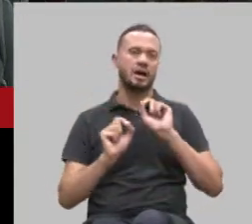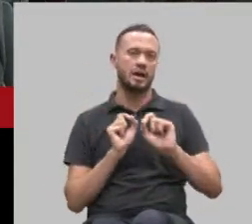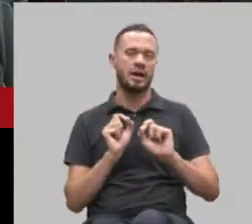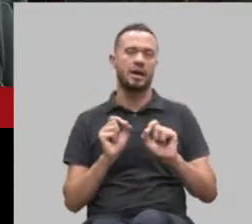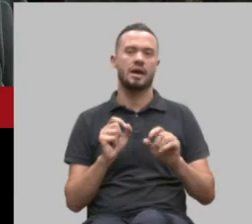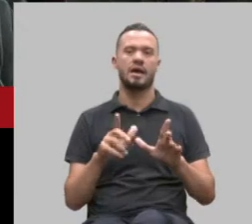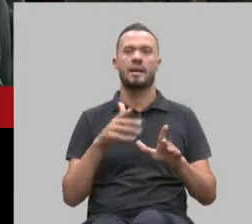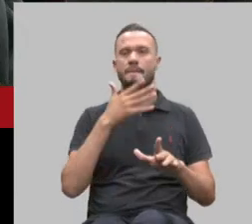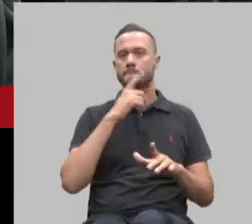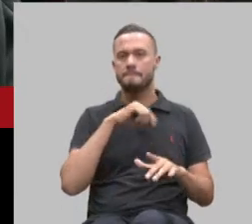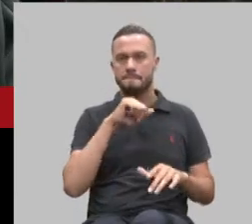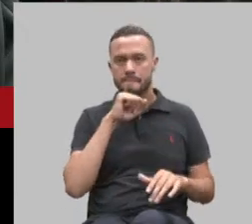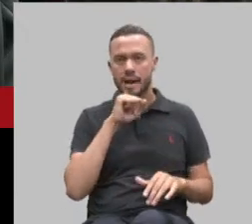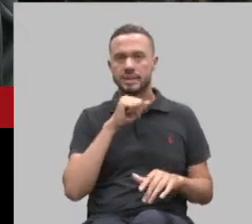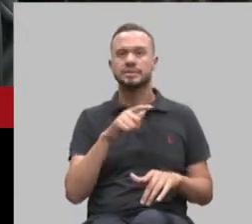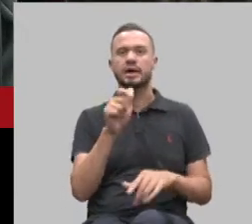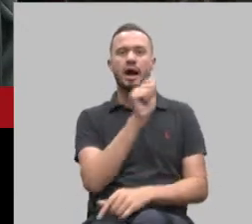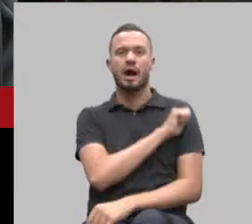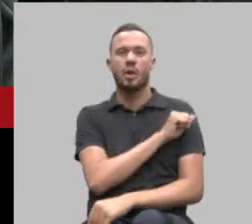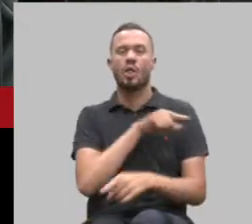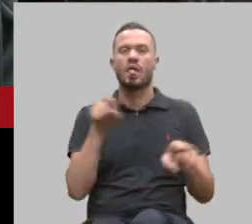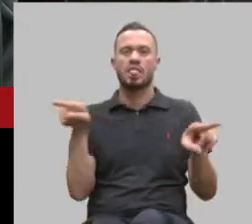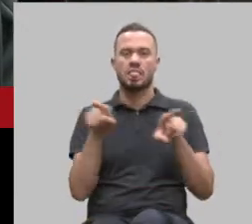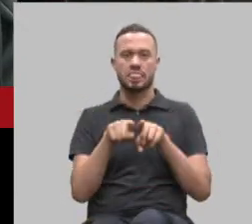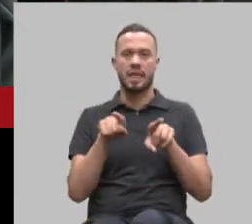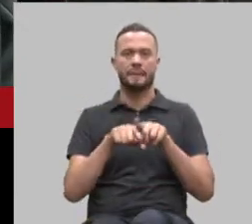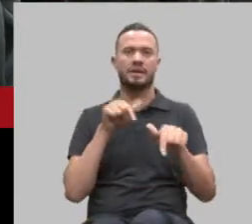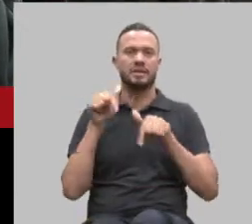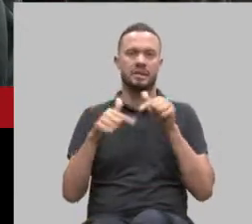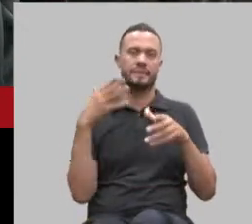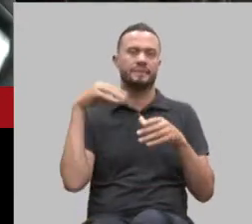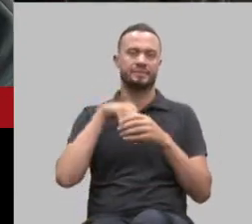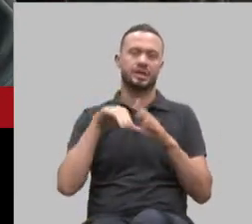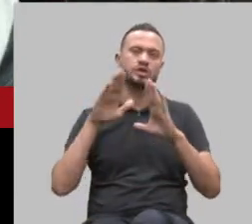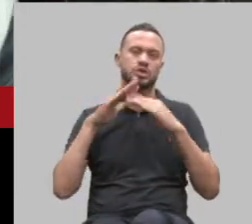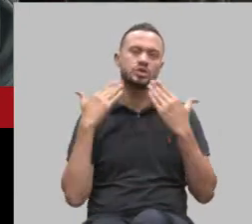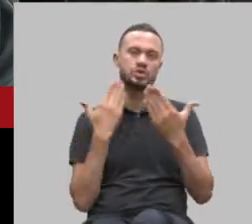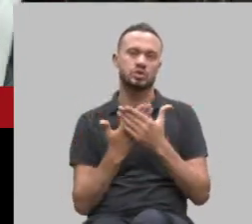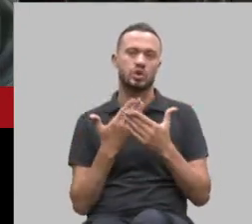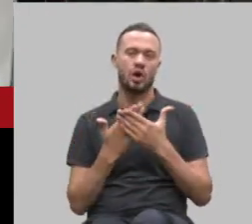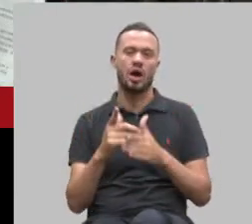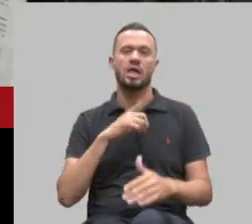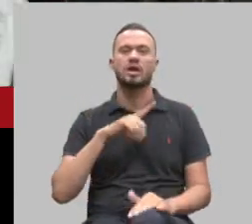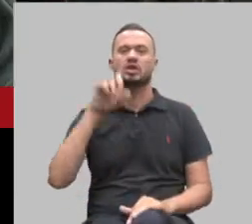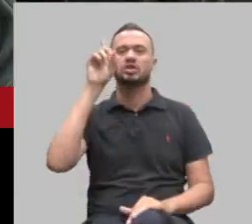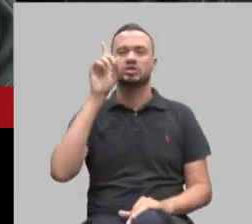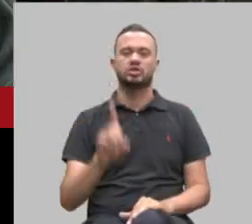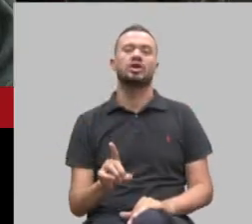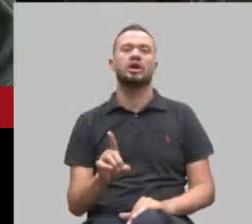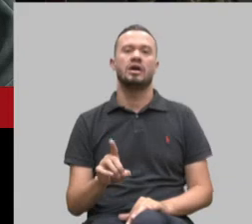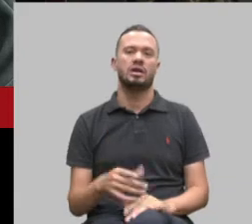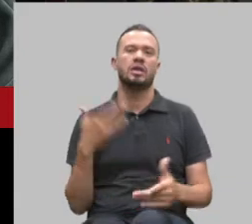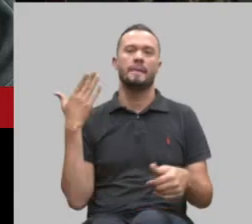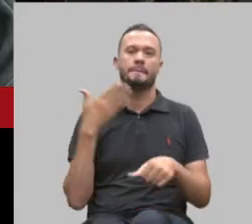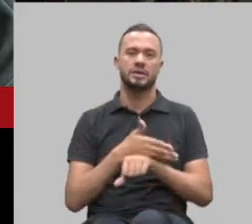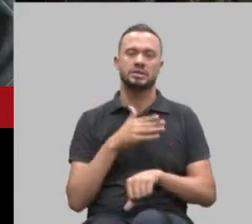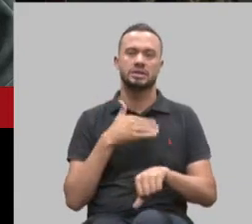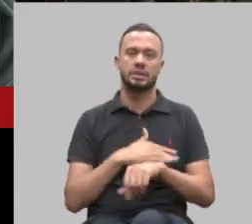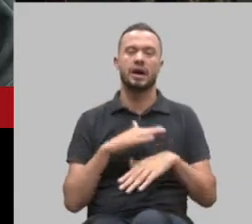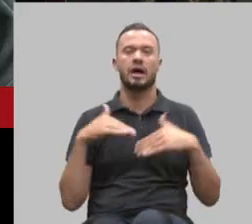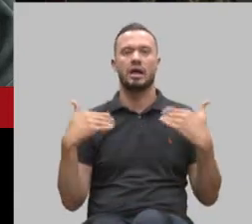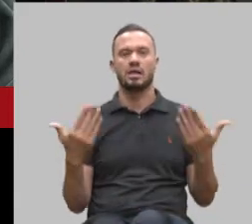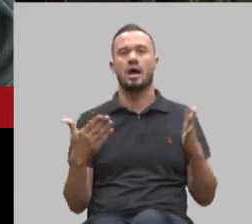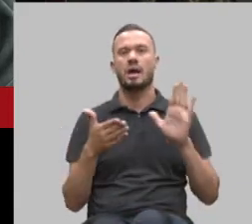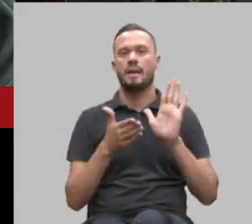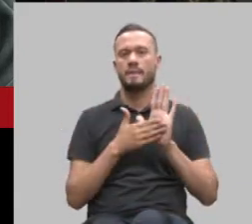alunos funcionários da escola e gestores da escola t o direito de participar então é uma proposta